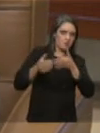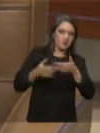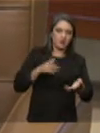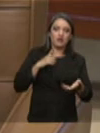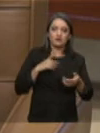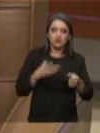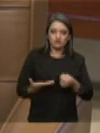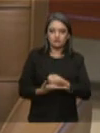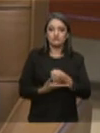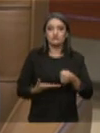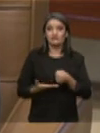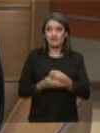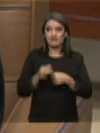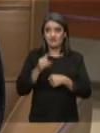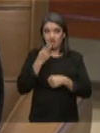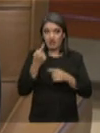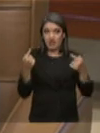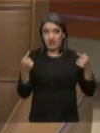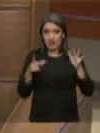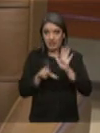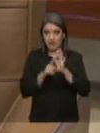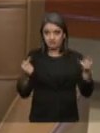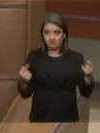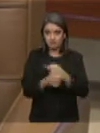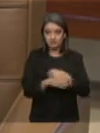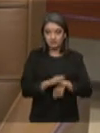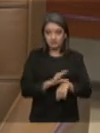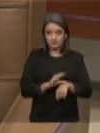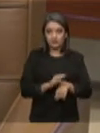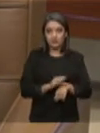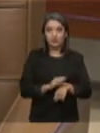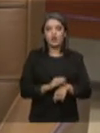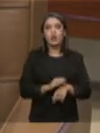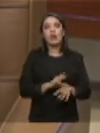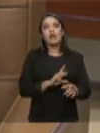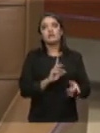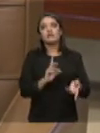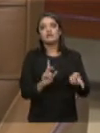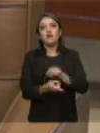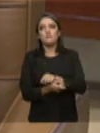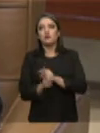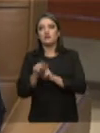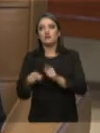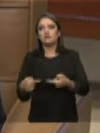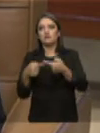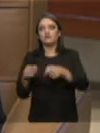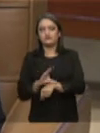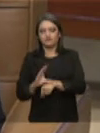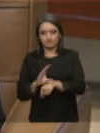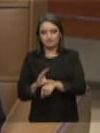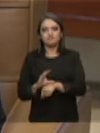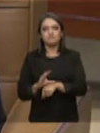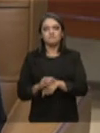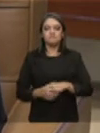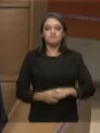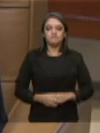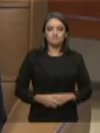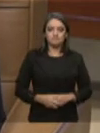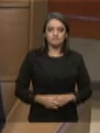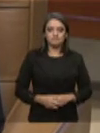em inconstitucionalidade de lei, que houver sido declarada constitucional, aqui é a situação inversa,